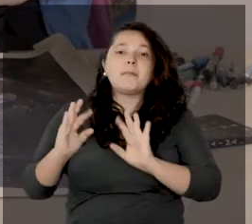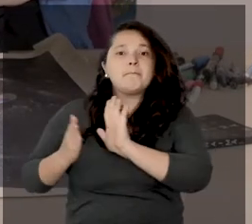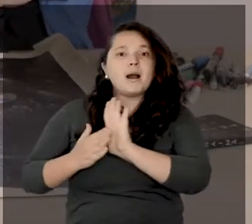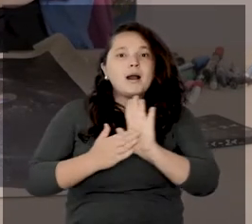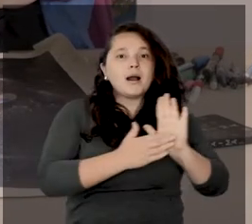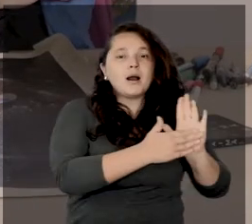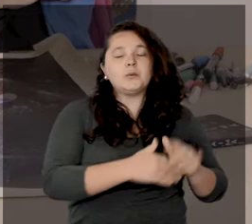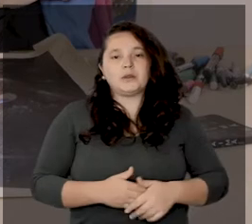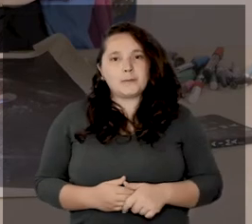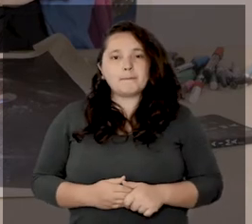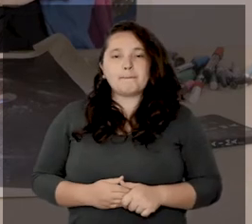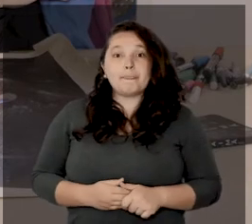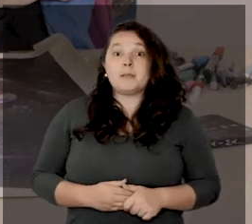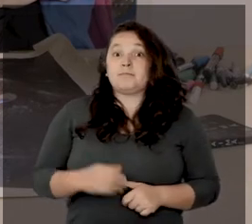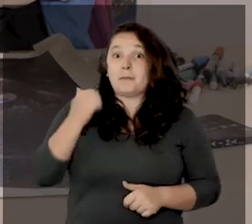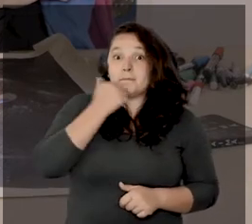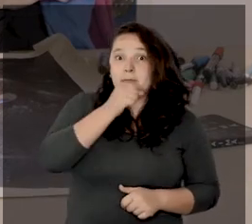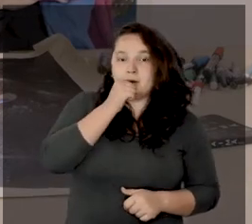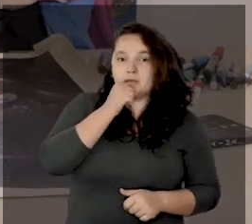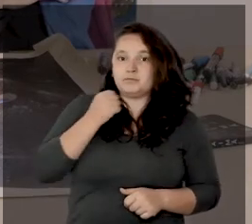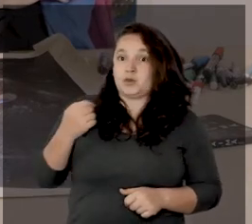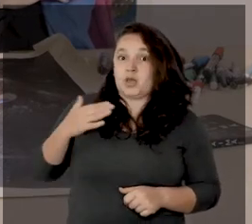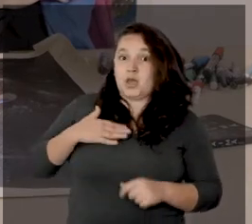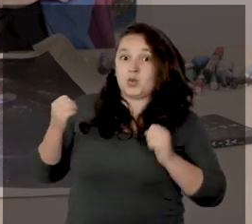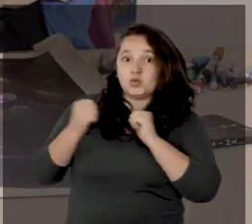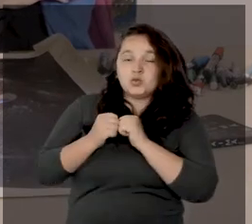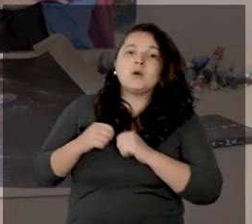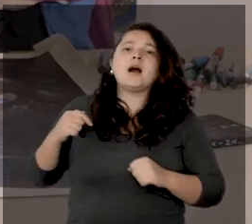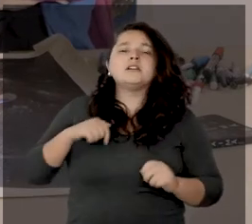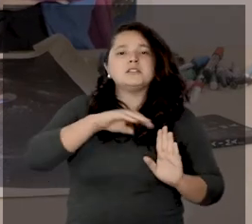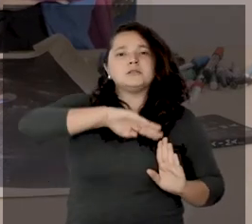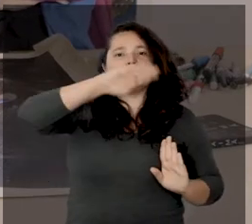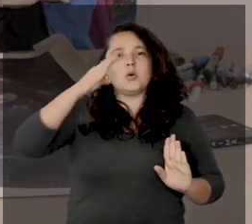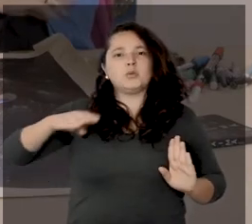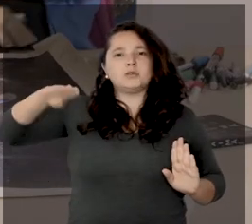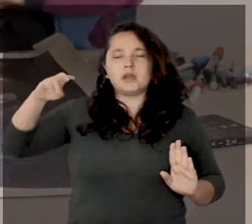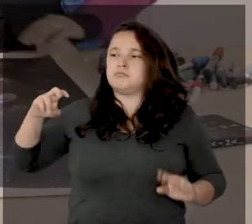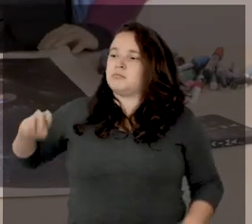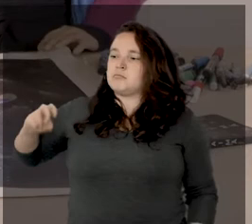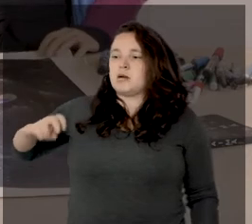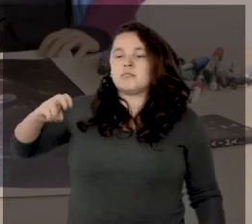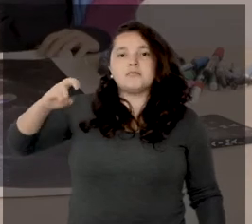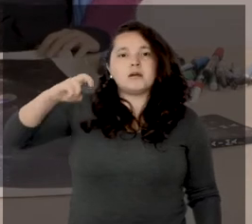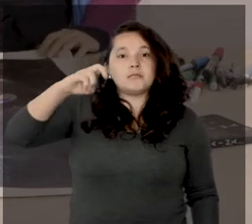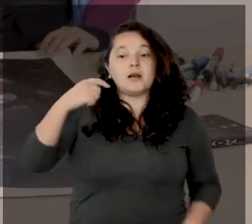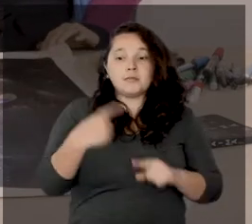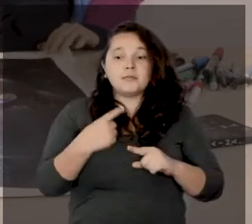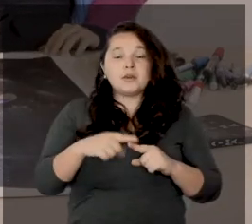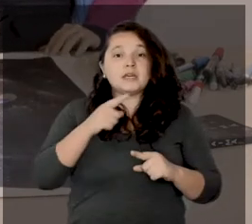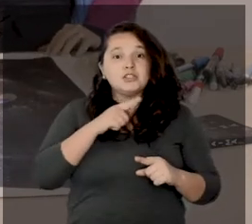a minha mãe e eu, a gente passava por cima das montanhas porque aqui tinha um corredor de passagem e aqui tinha outro, aqui tinha um rio, a divisa do